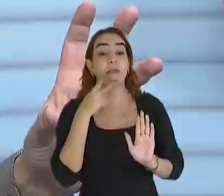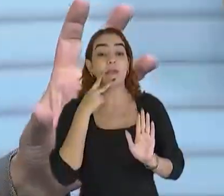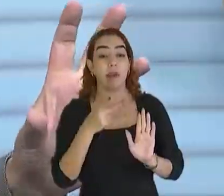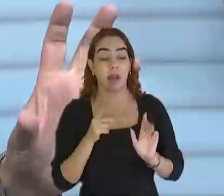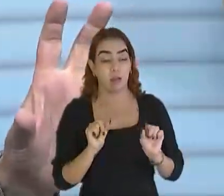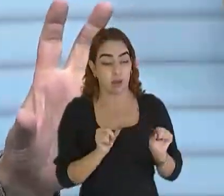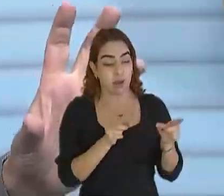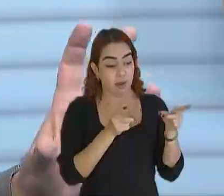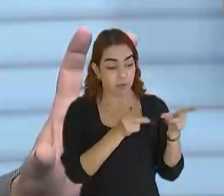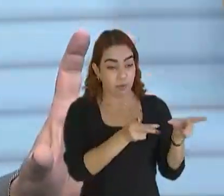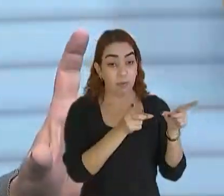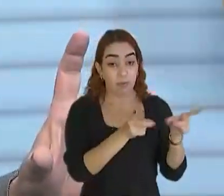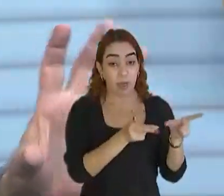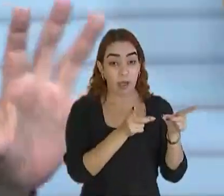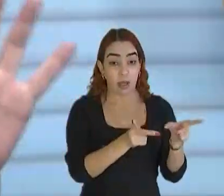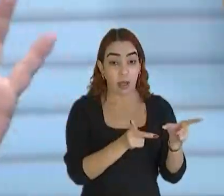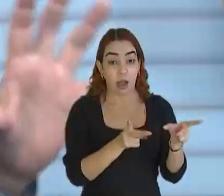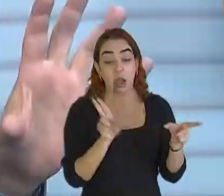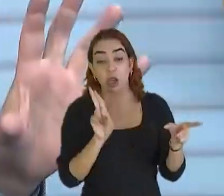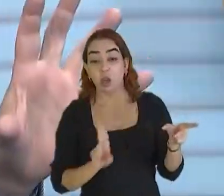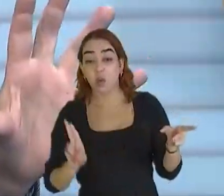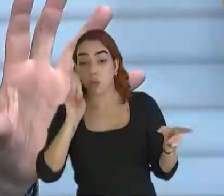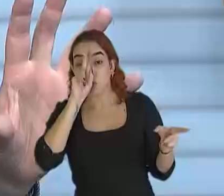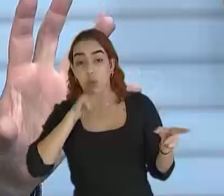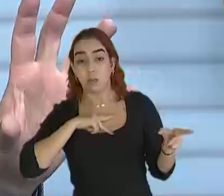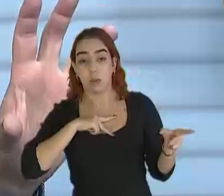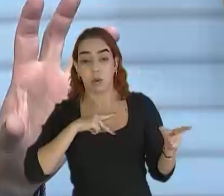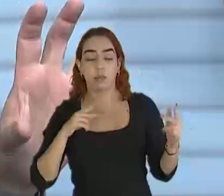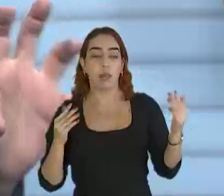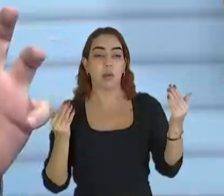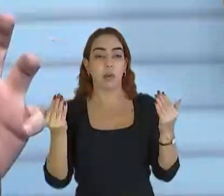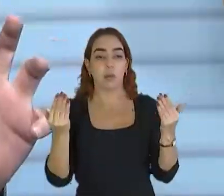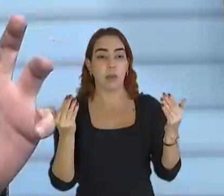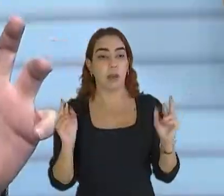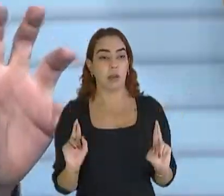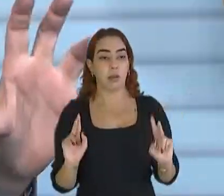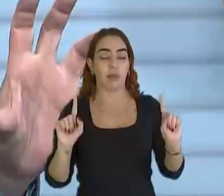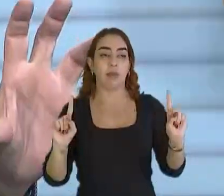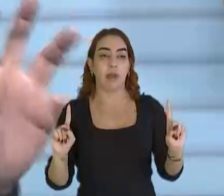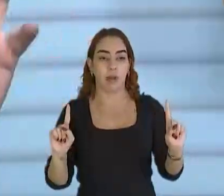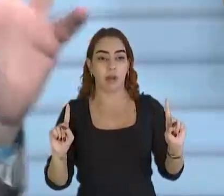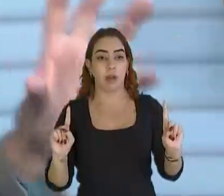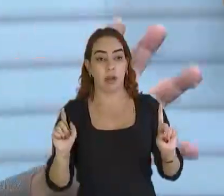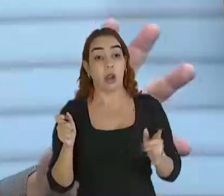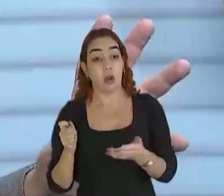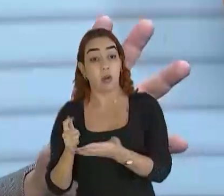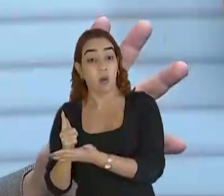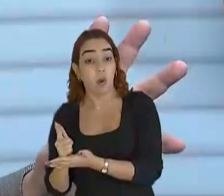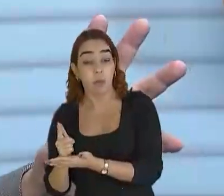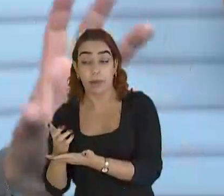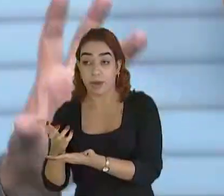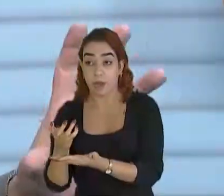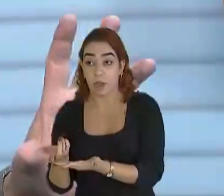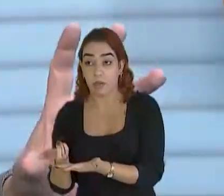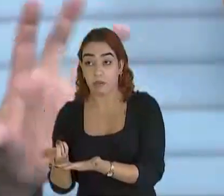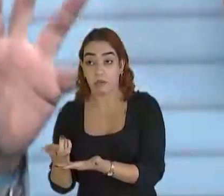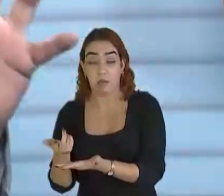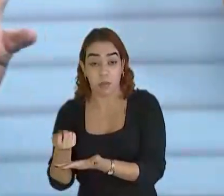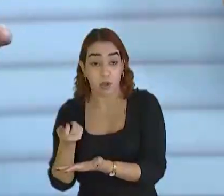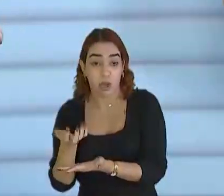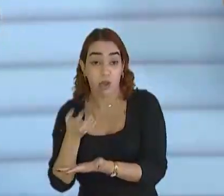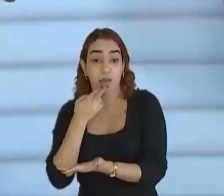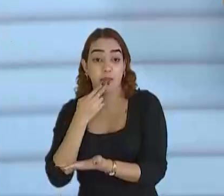mercancia e uso, para diferenciar que o usuário não é mercador, o usuário não é traficante. Ok?